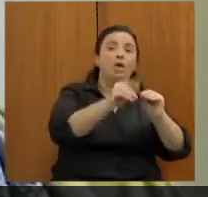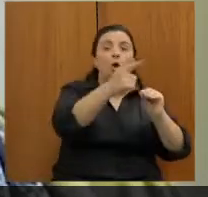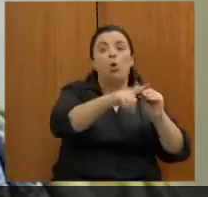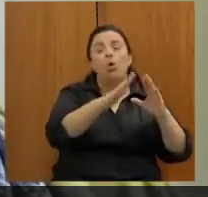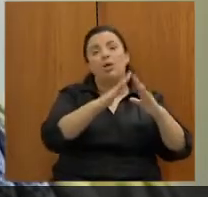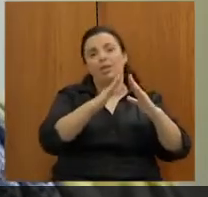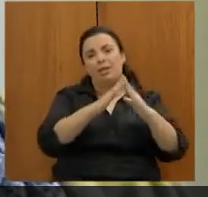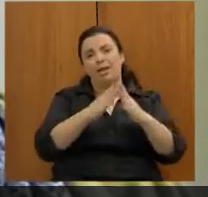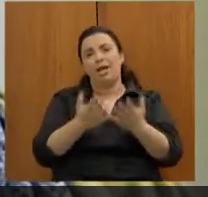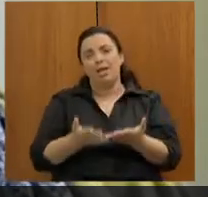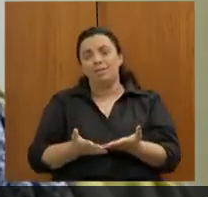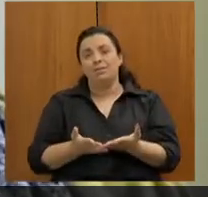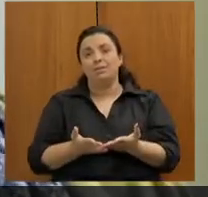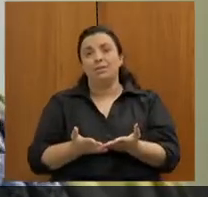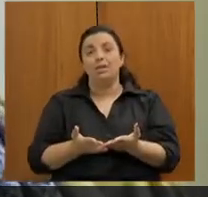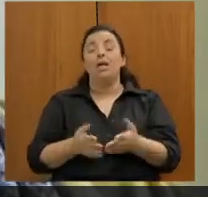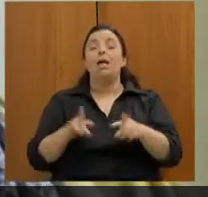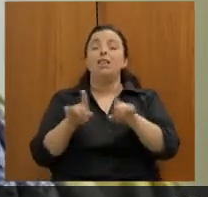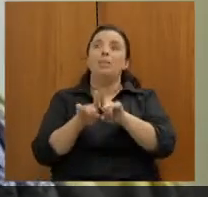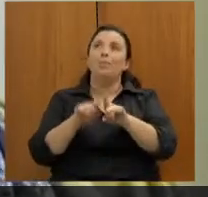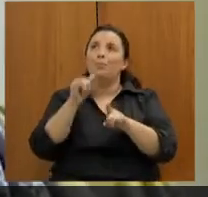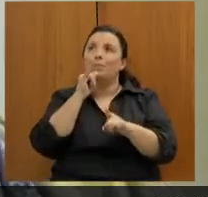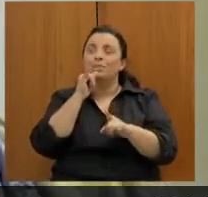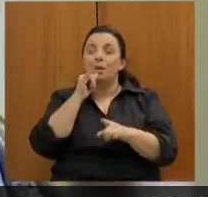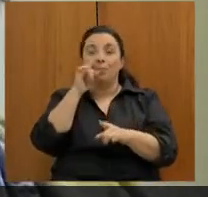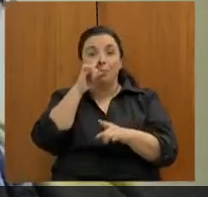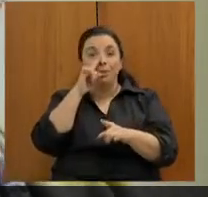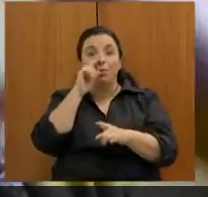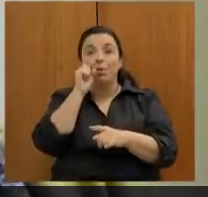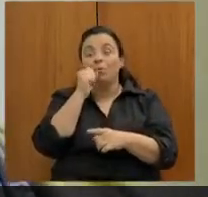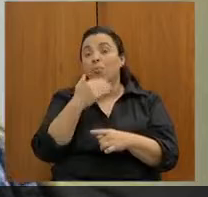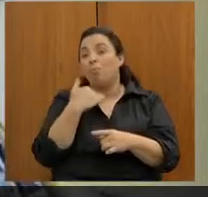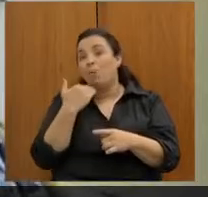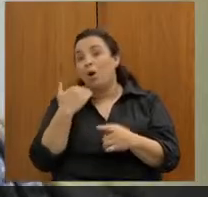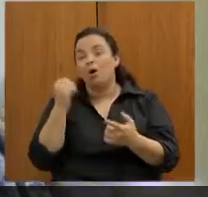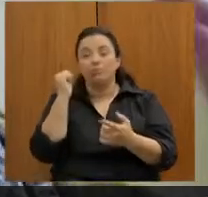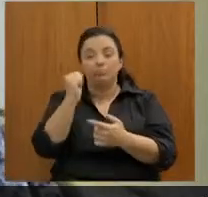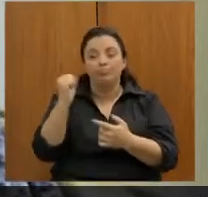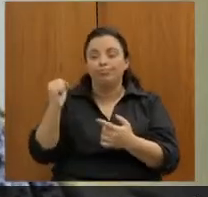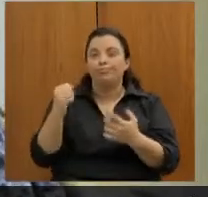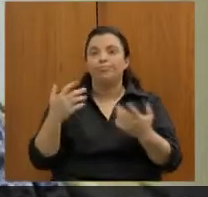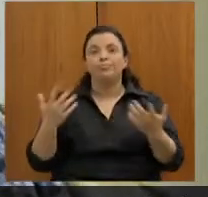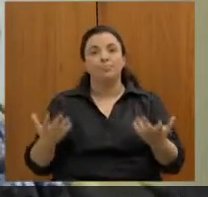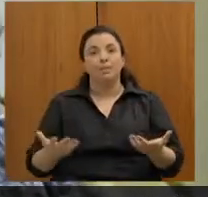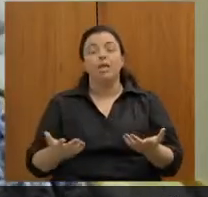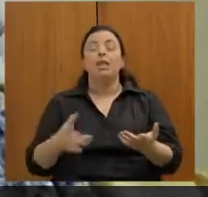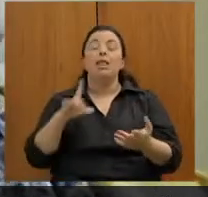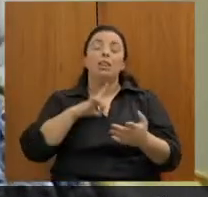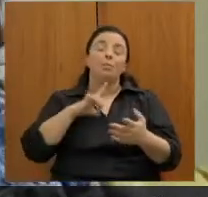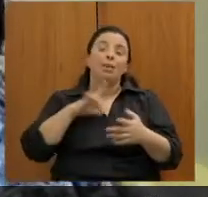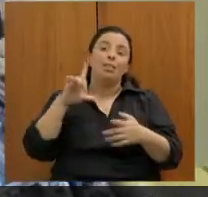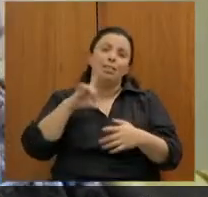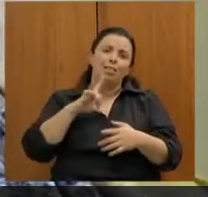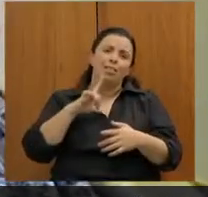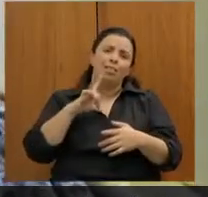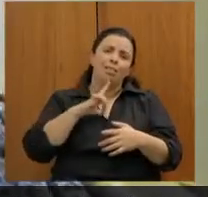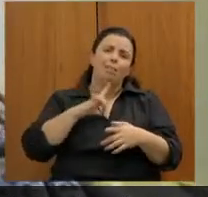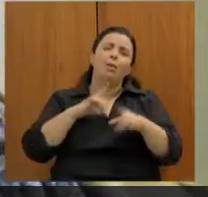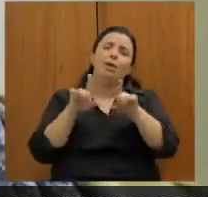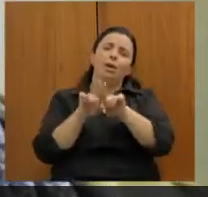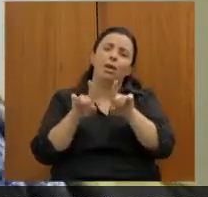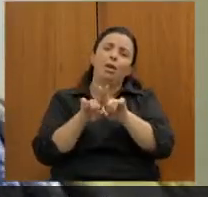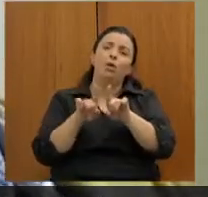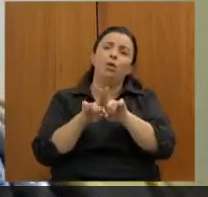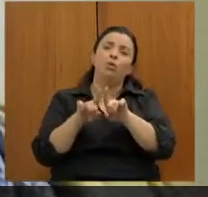e de risco de morte iminente ainda tem o consórcio das Gerais que aí eu marco lá são entre município de Nova Lima hoje